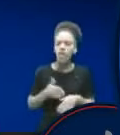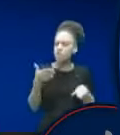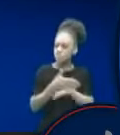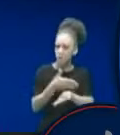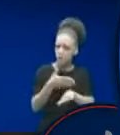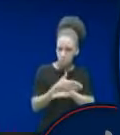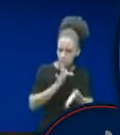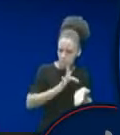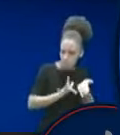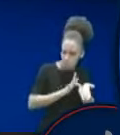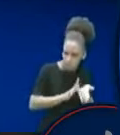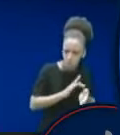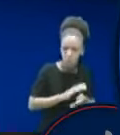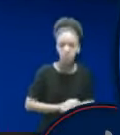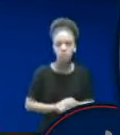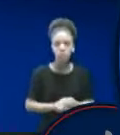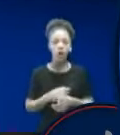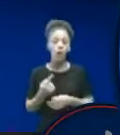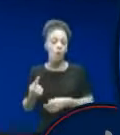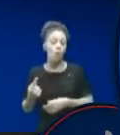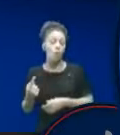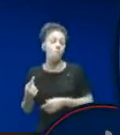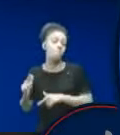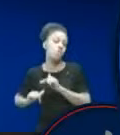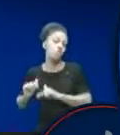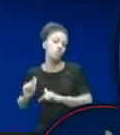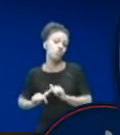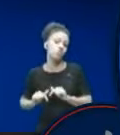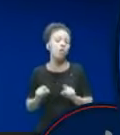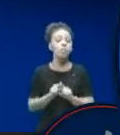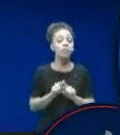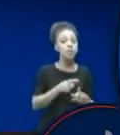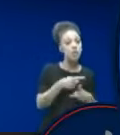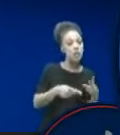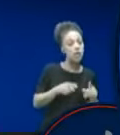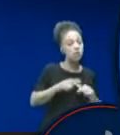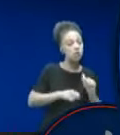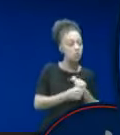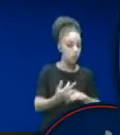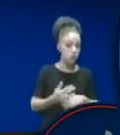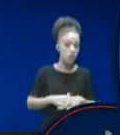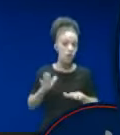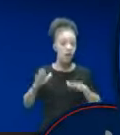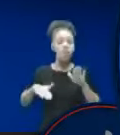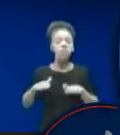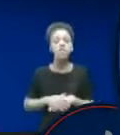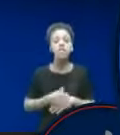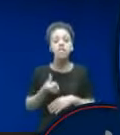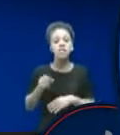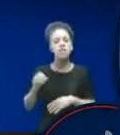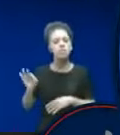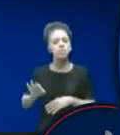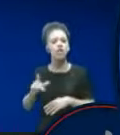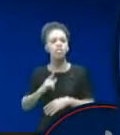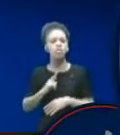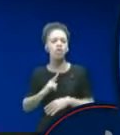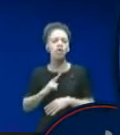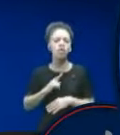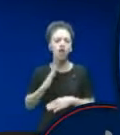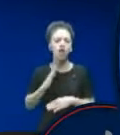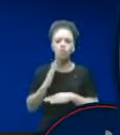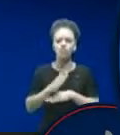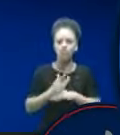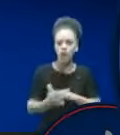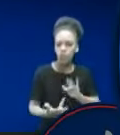compras, comprando tanto 1P quanto 3P. E 60% das suas compras tem algum dos nossos meios